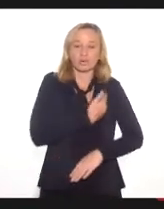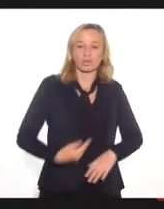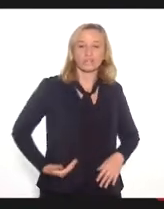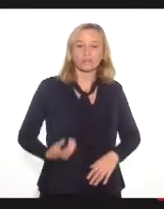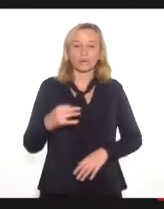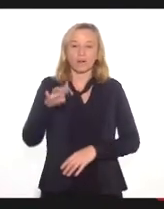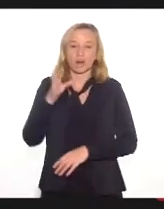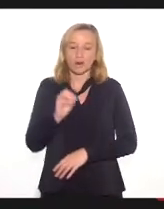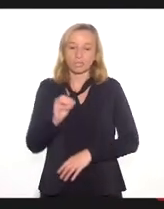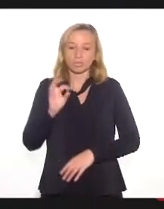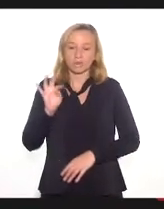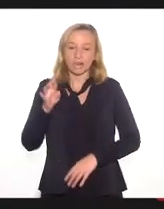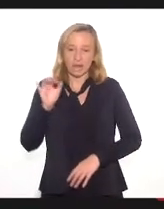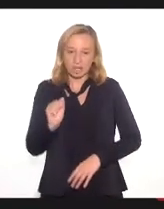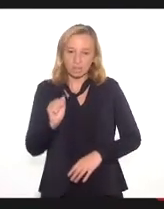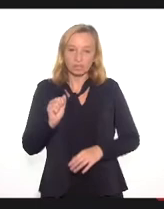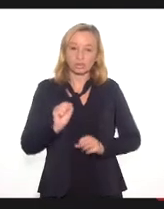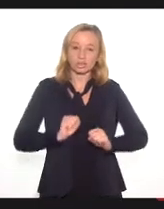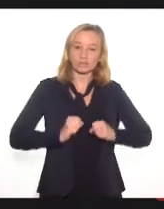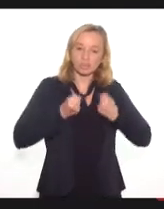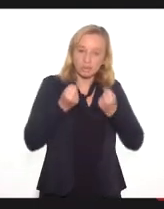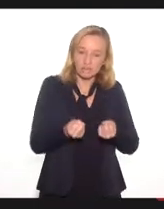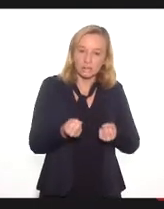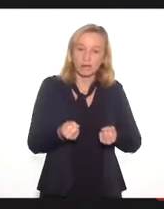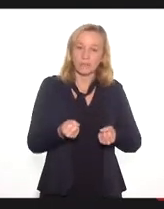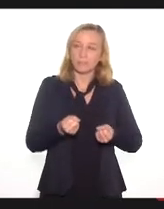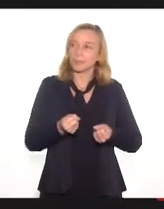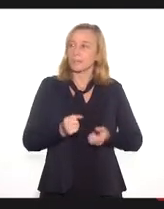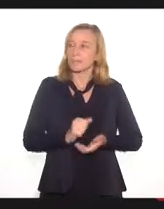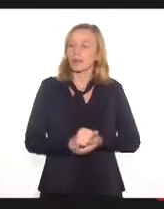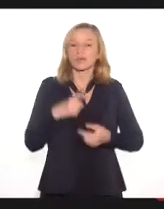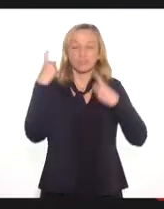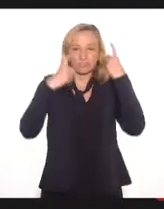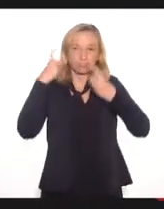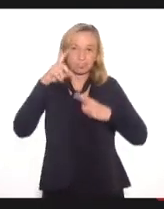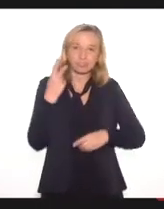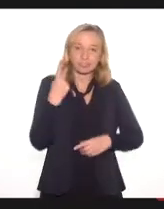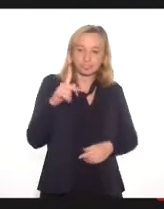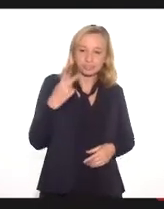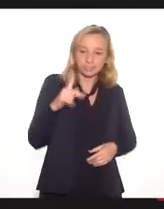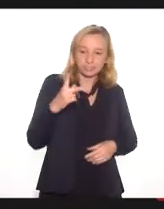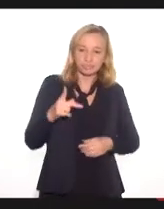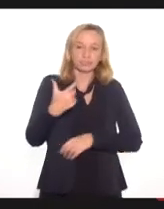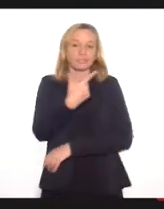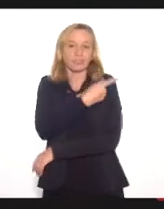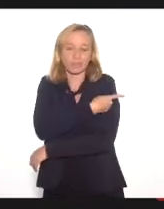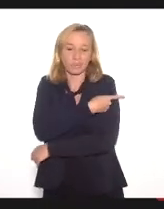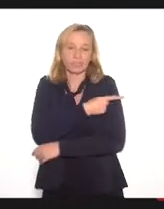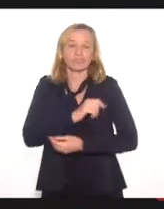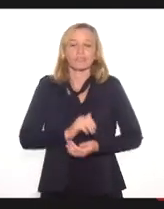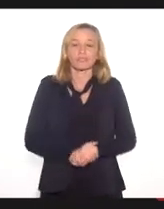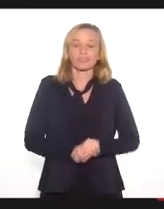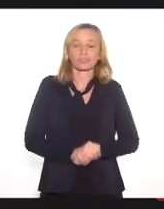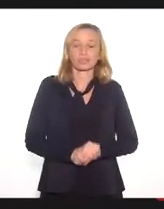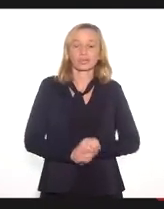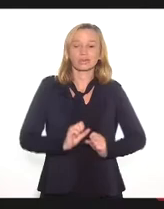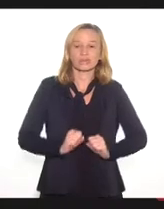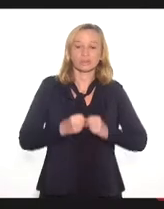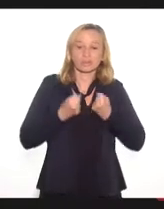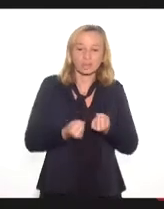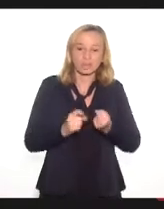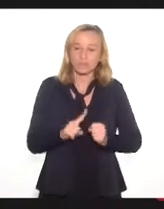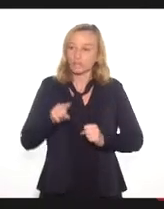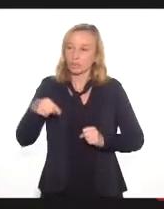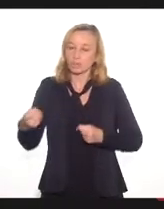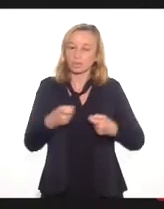Castro tem determinado, além da preocupação dele com as vacinas, ele tem determinado que uma